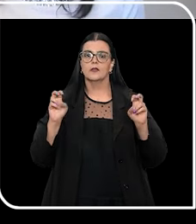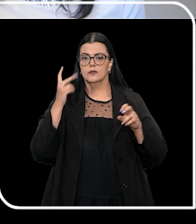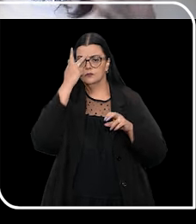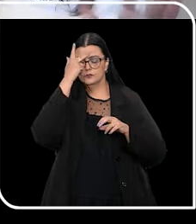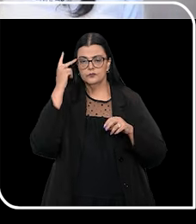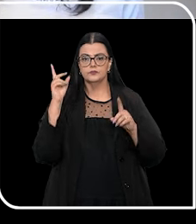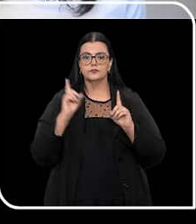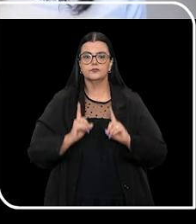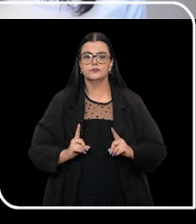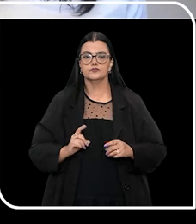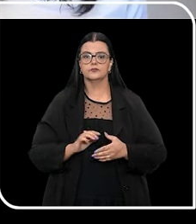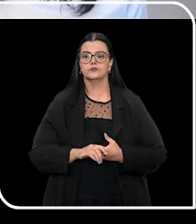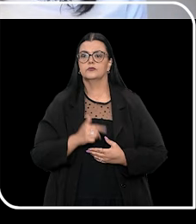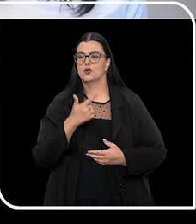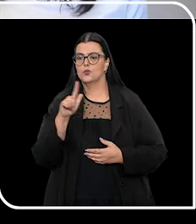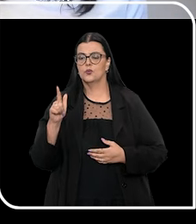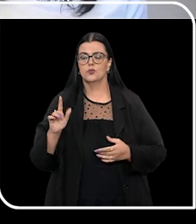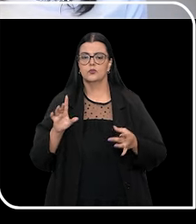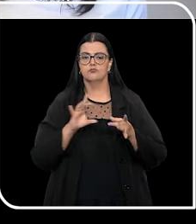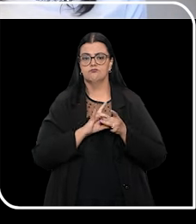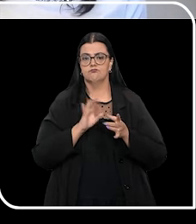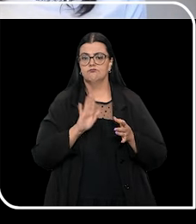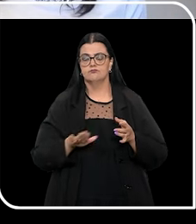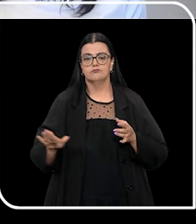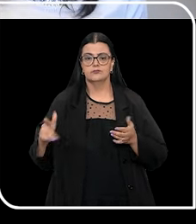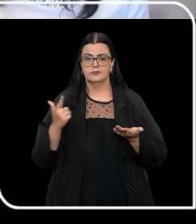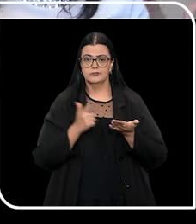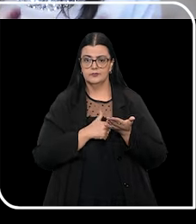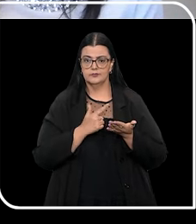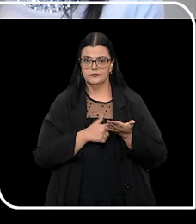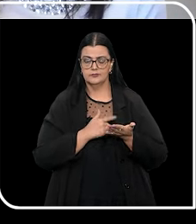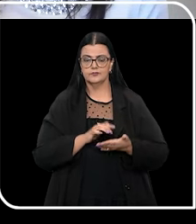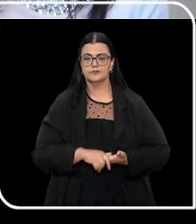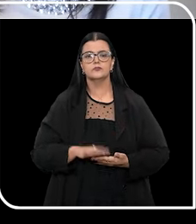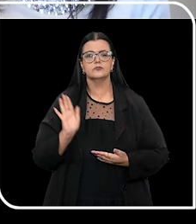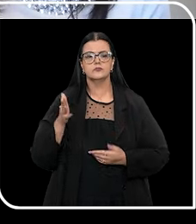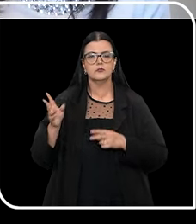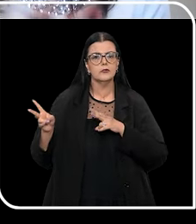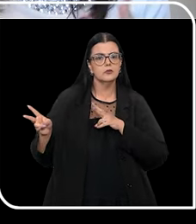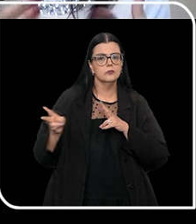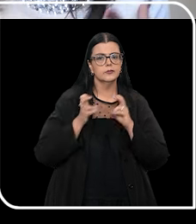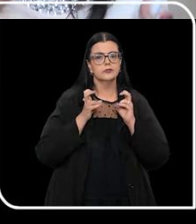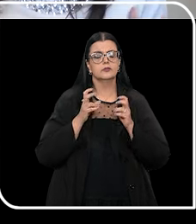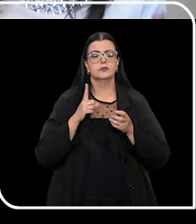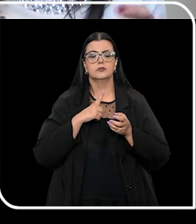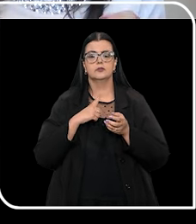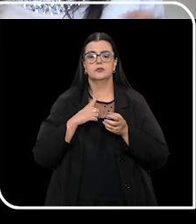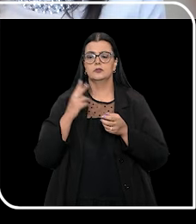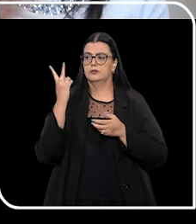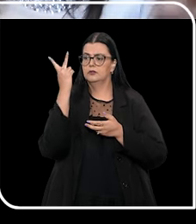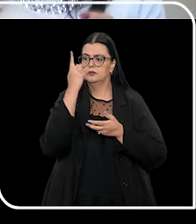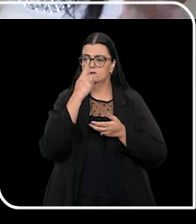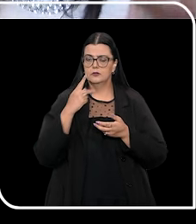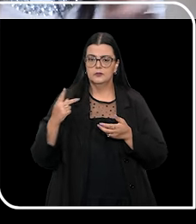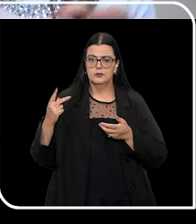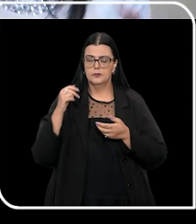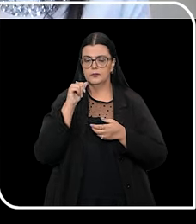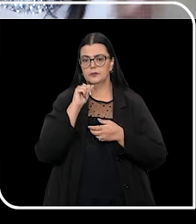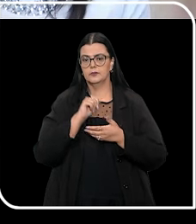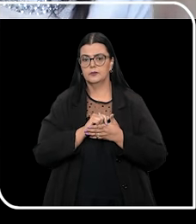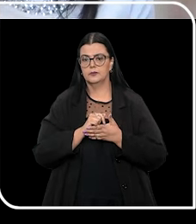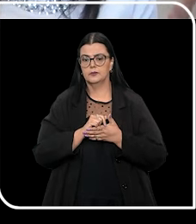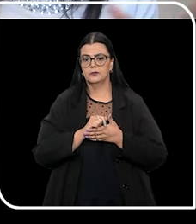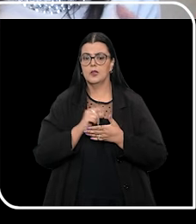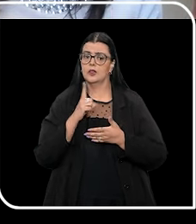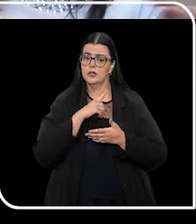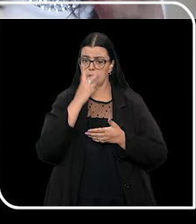eu coloco o tema da pessoa com deficiência no meio das outras crianças e nos livros deles que eu já observei de vez em quando tem aquelas figurinhas